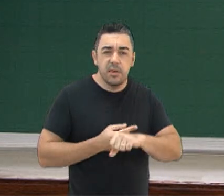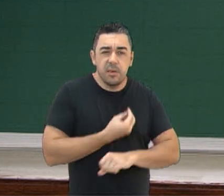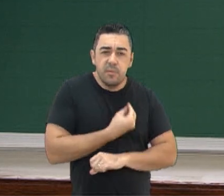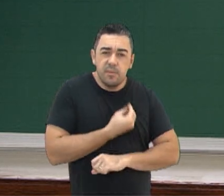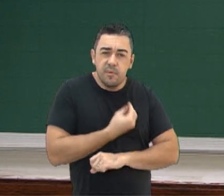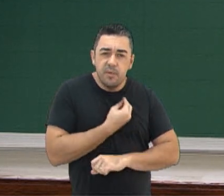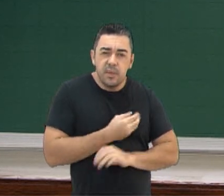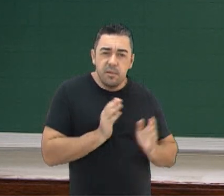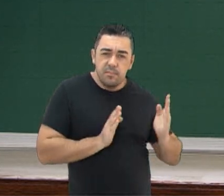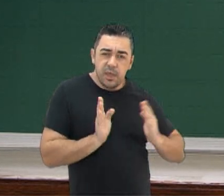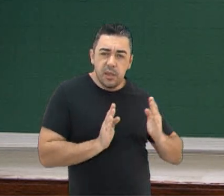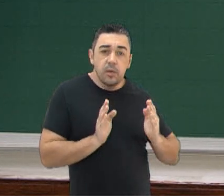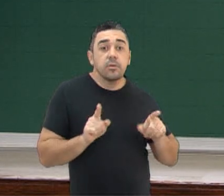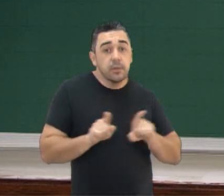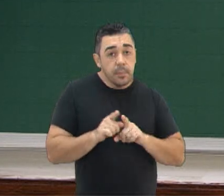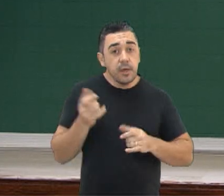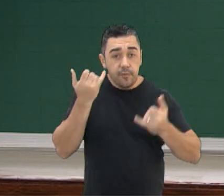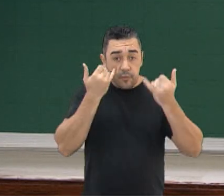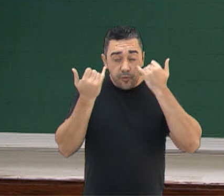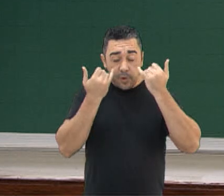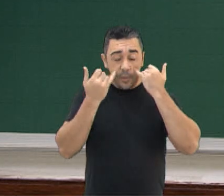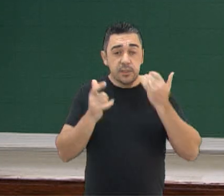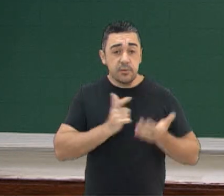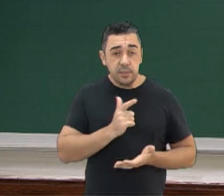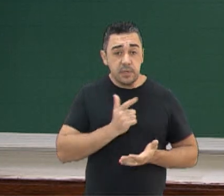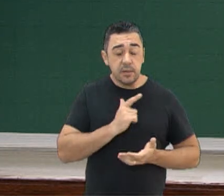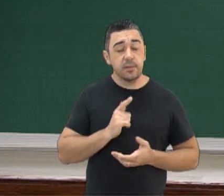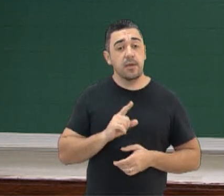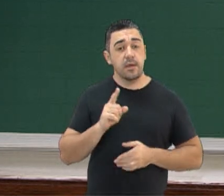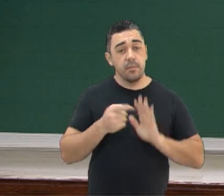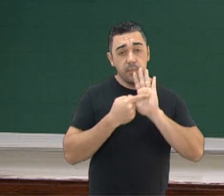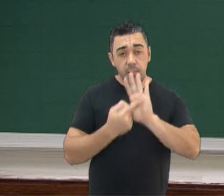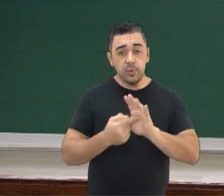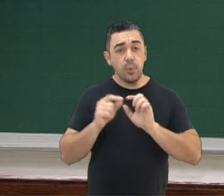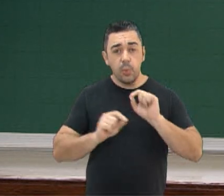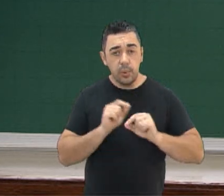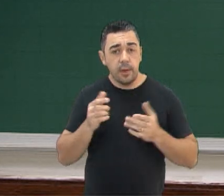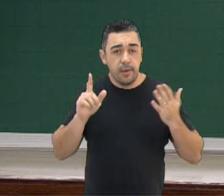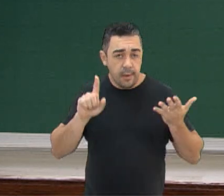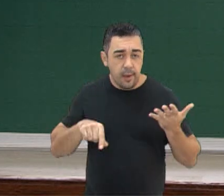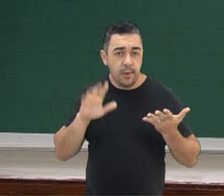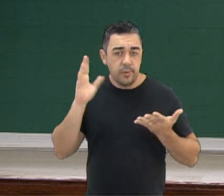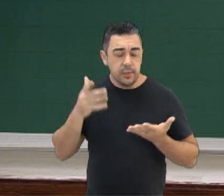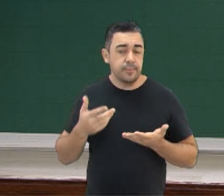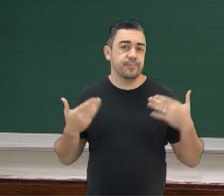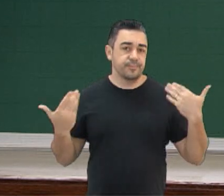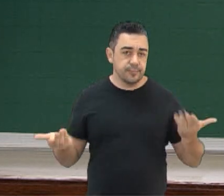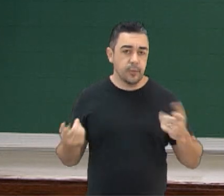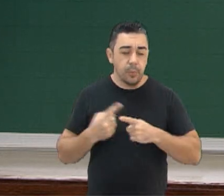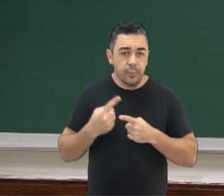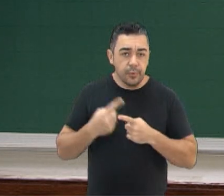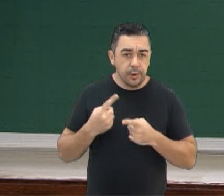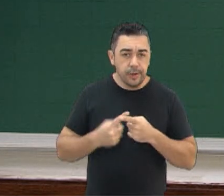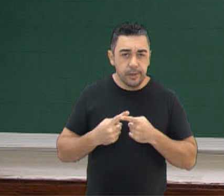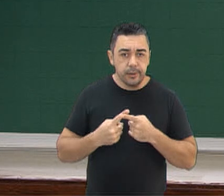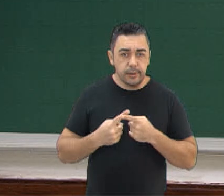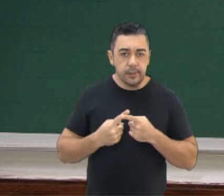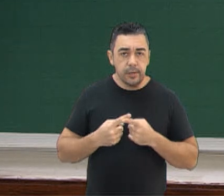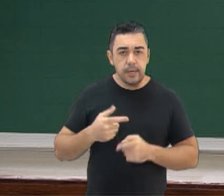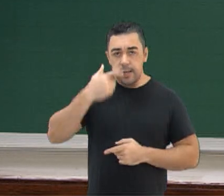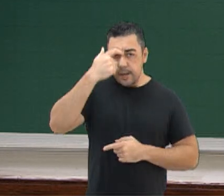também informações que constarão ali representando algo para ele. Afinal de contas, para